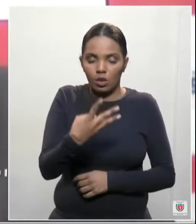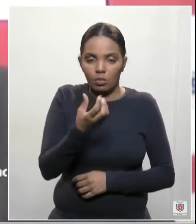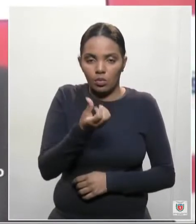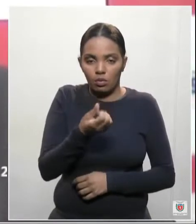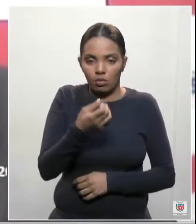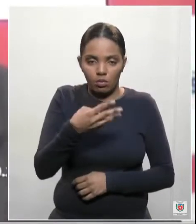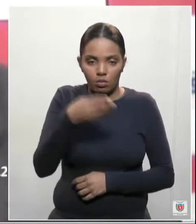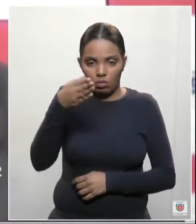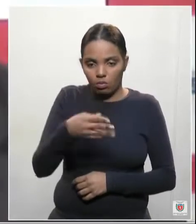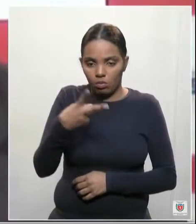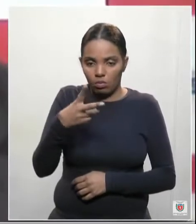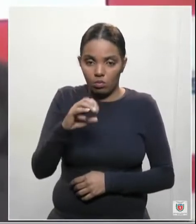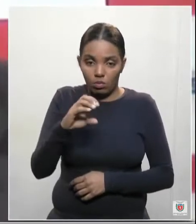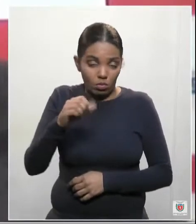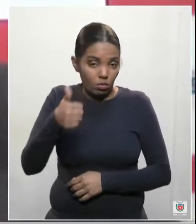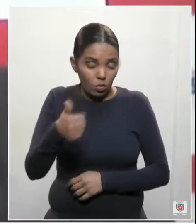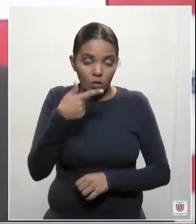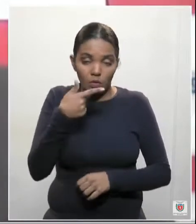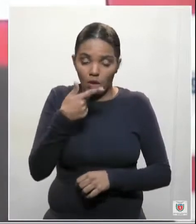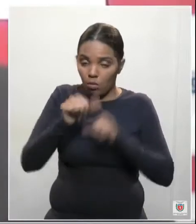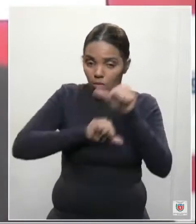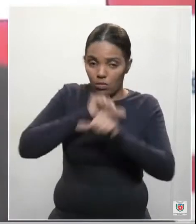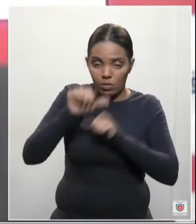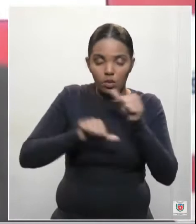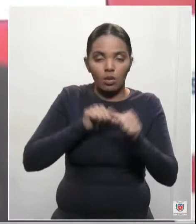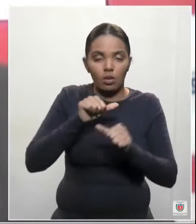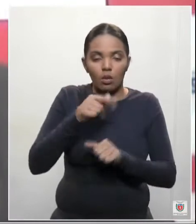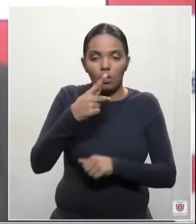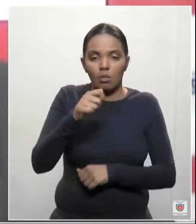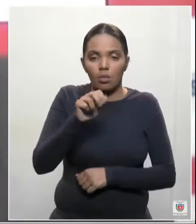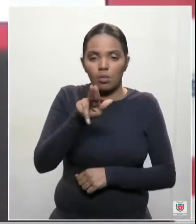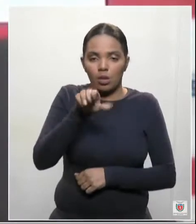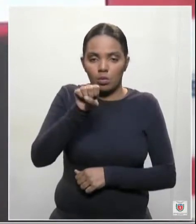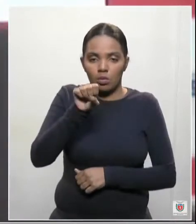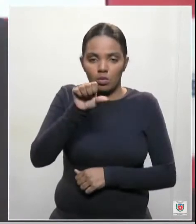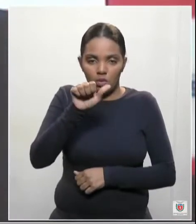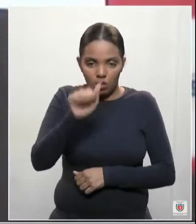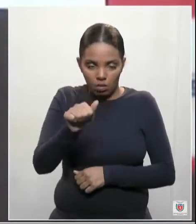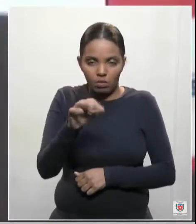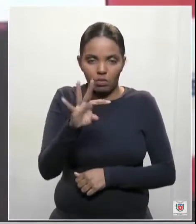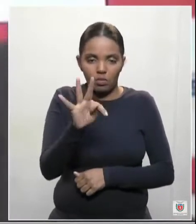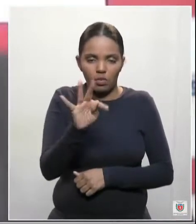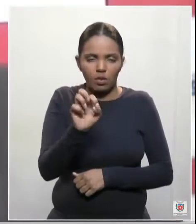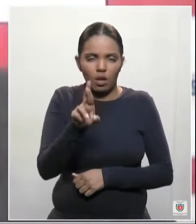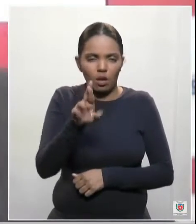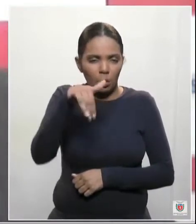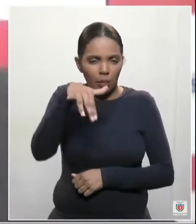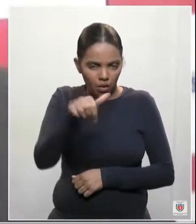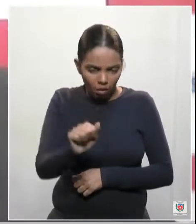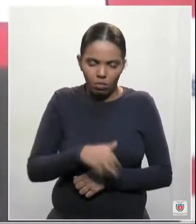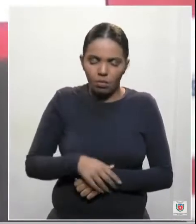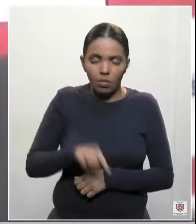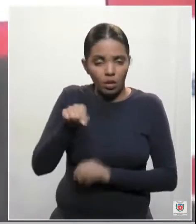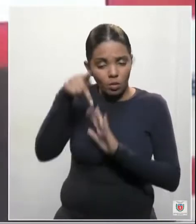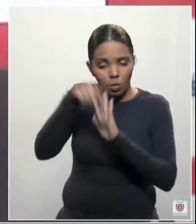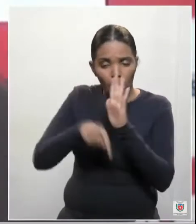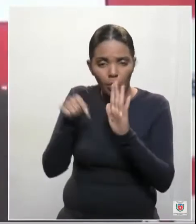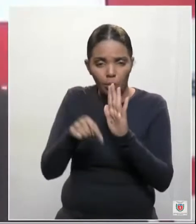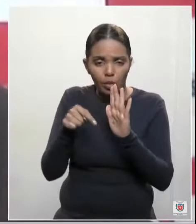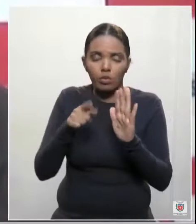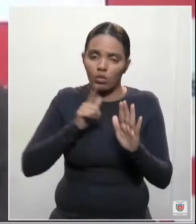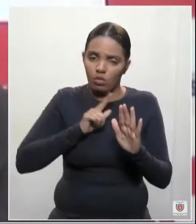trata da modificação da aplicação da chamada pausa térmica aos trabalhadores e frigoríficos. Esse projeto, no seu artigo